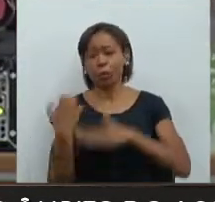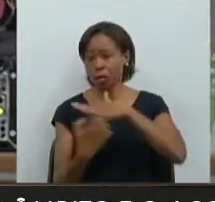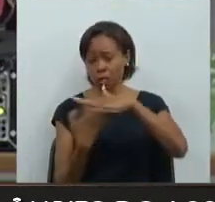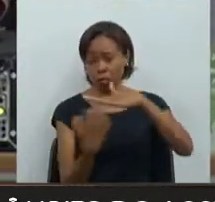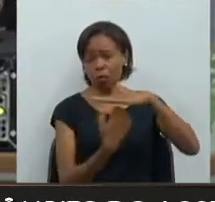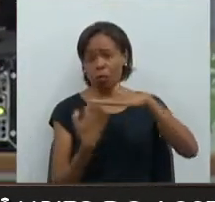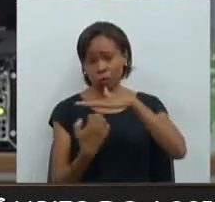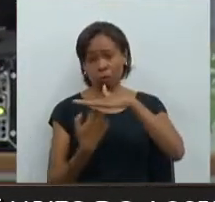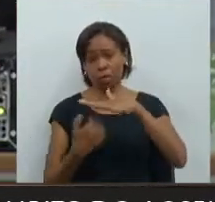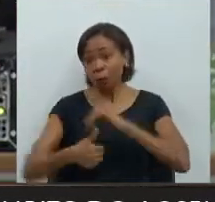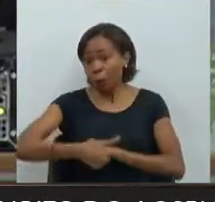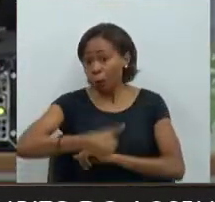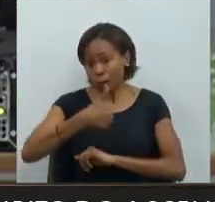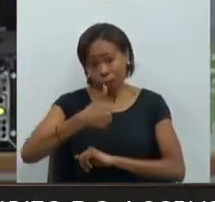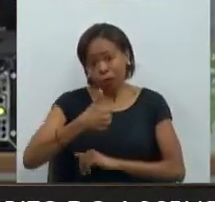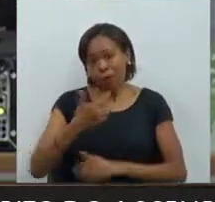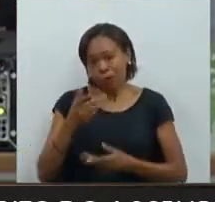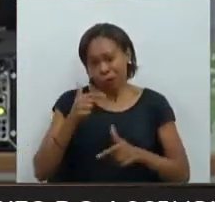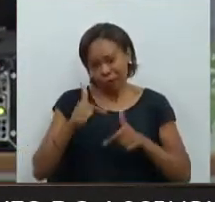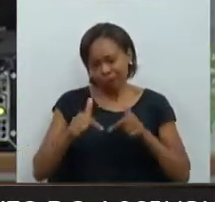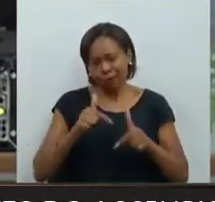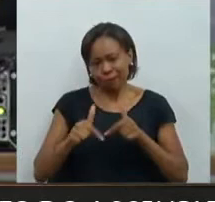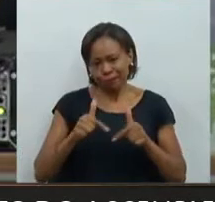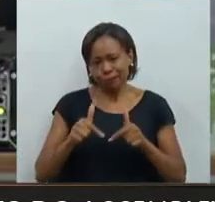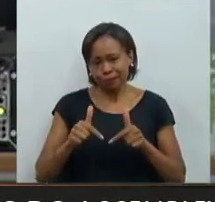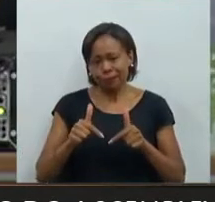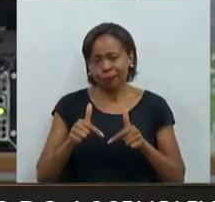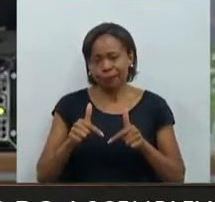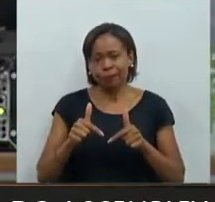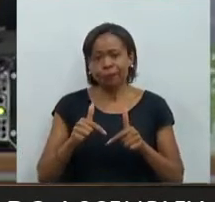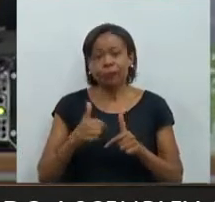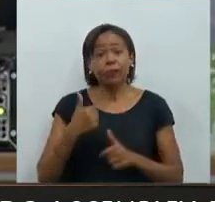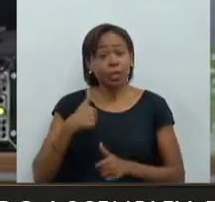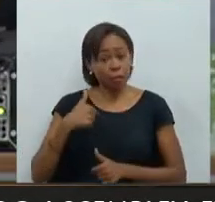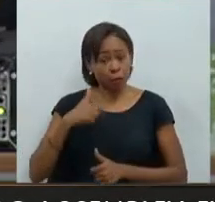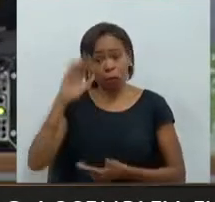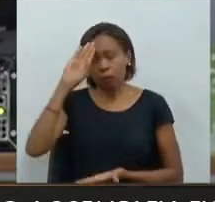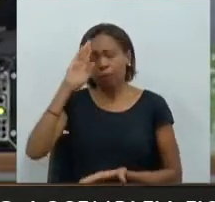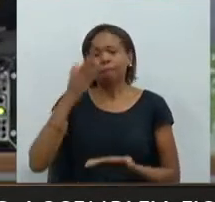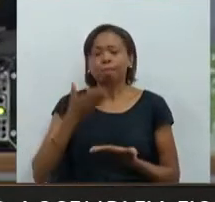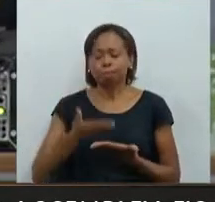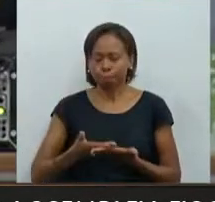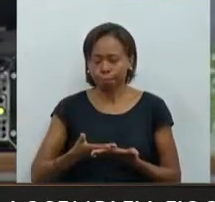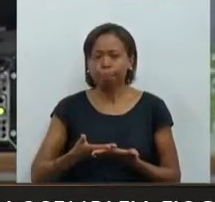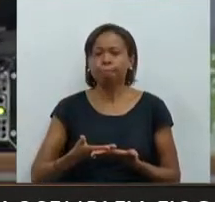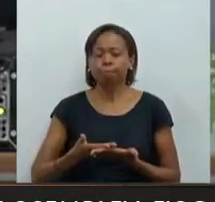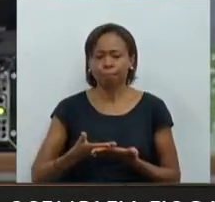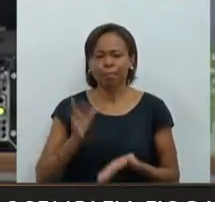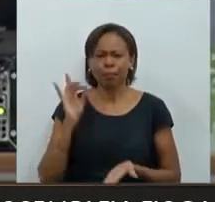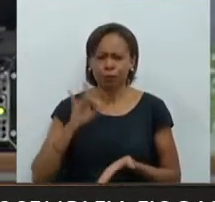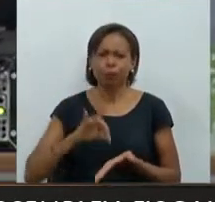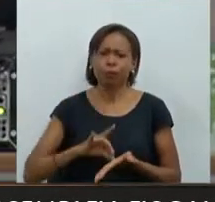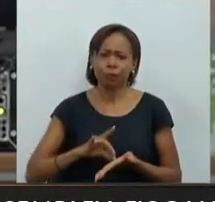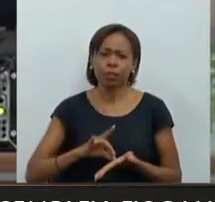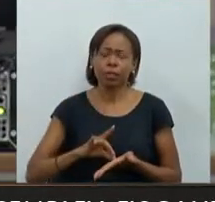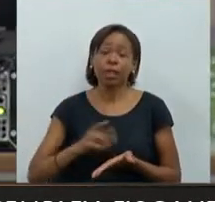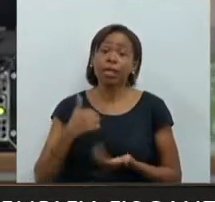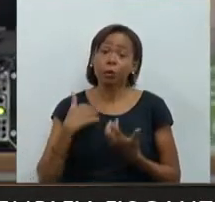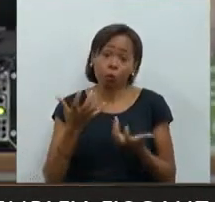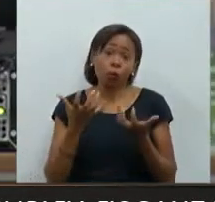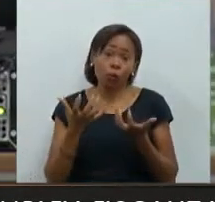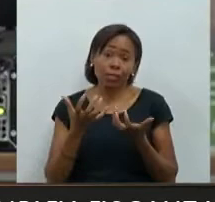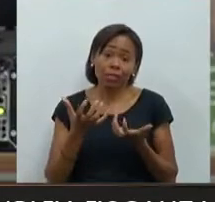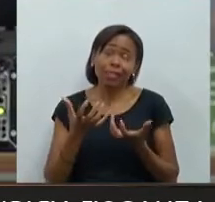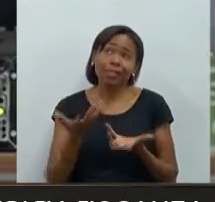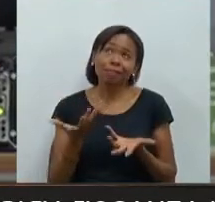do primeiro emprego. Então, eu acredito nisso e quero, sim, vou ficar